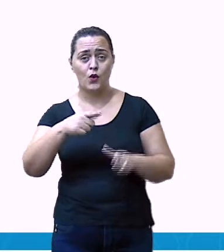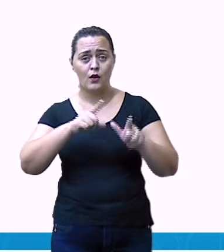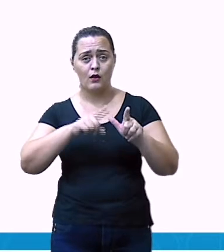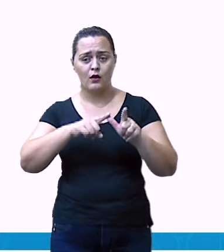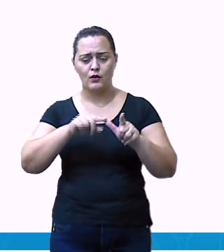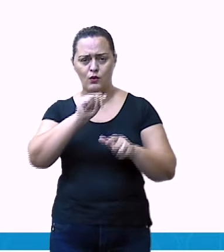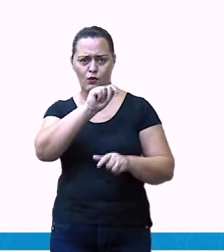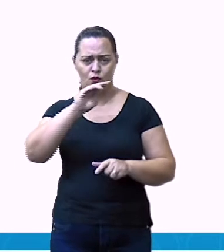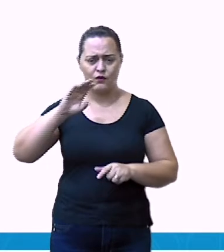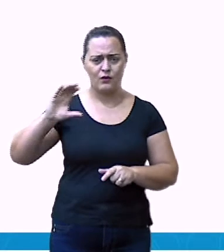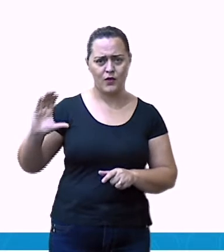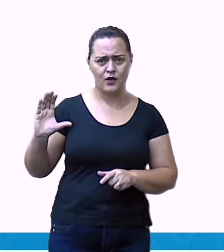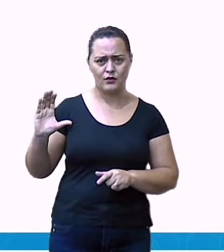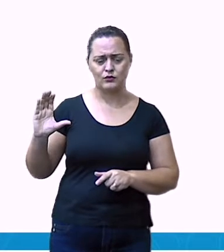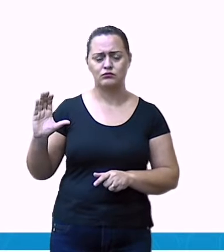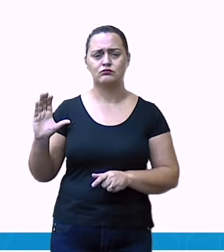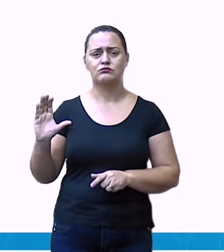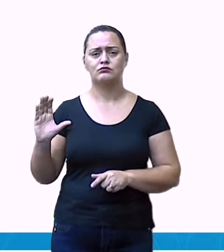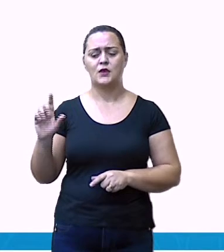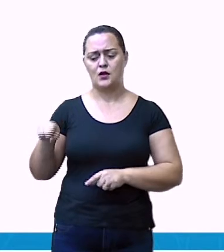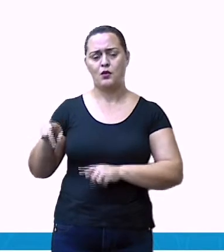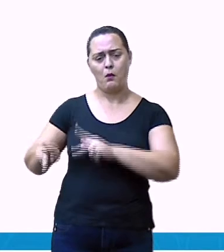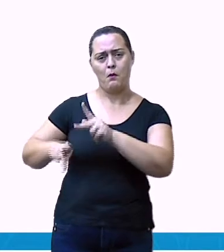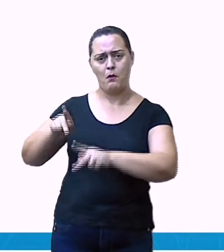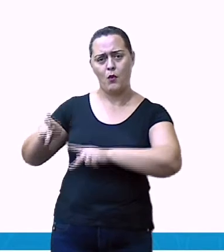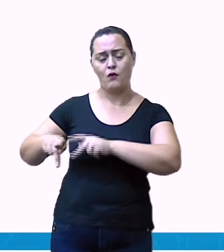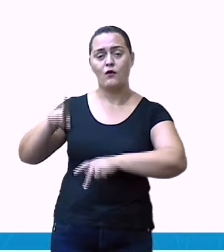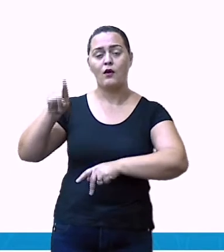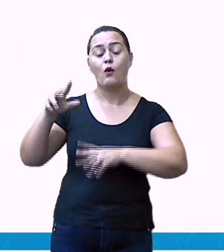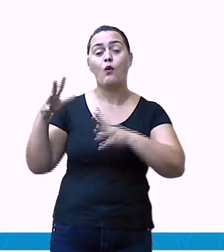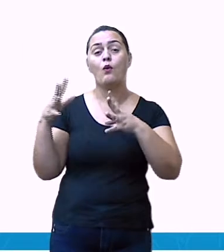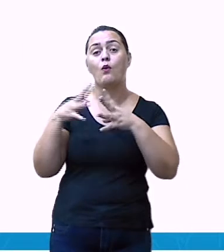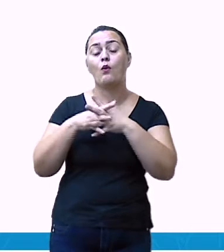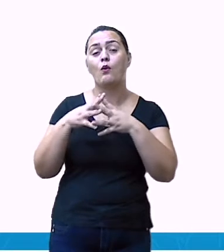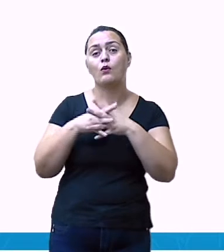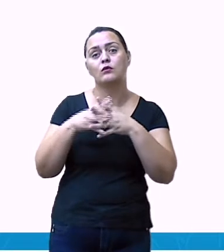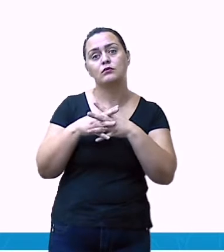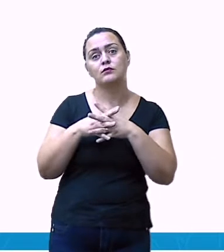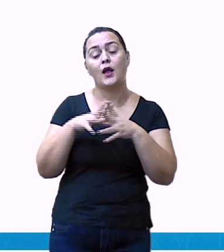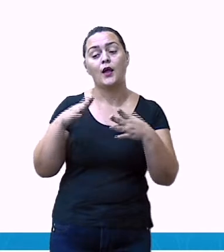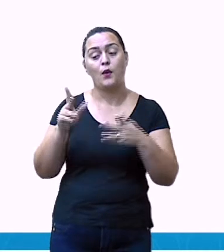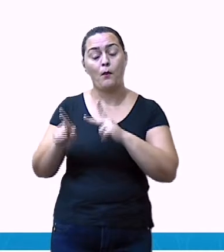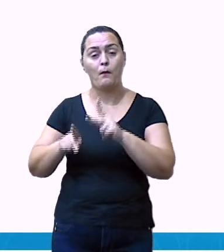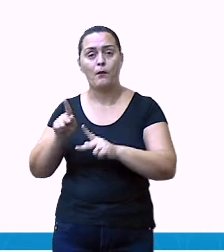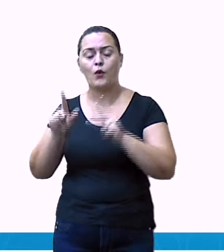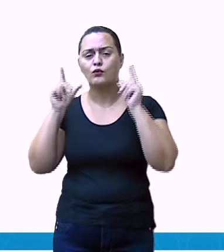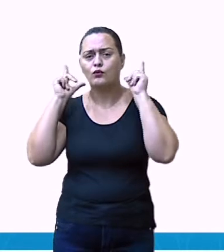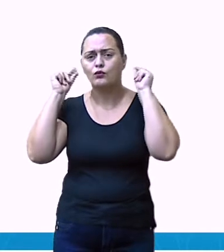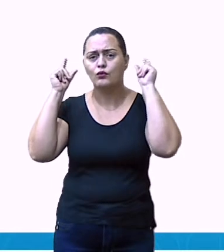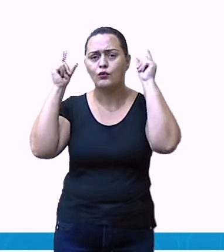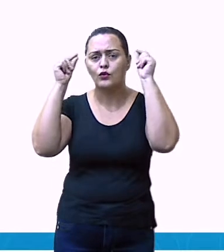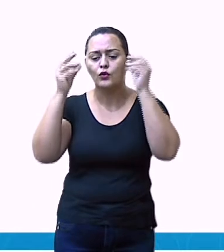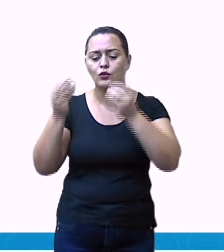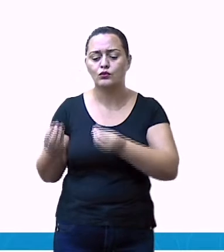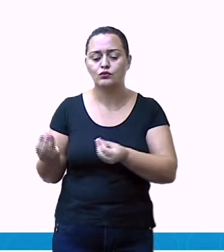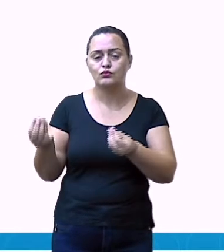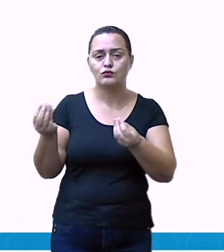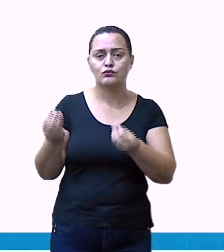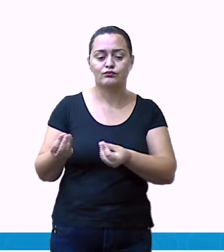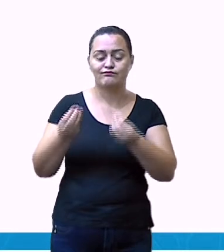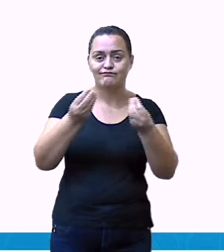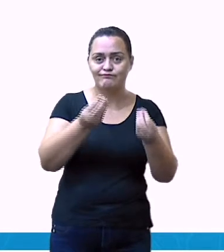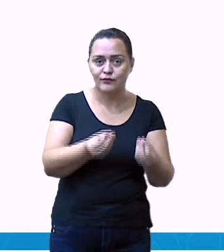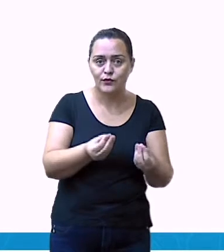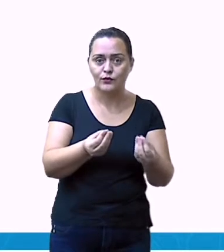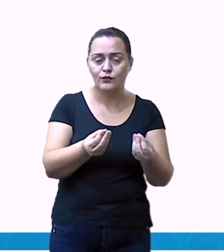eram consoantes. Os gregos acrescentaram a elas as vogais. Assim, o alfabeto fenício